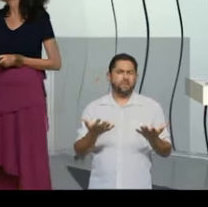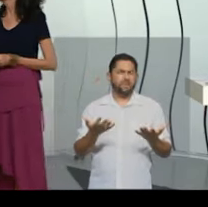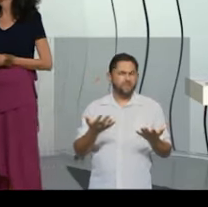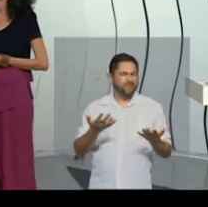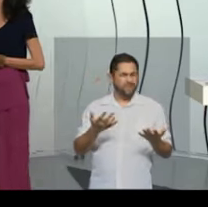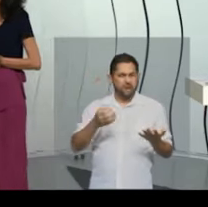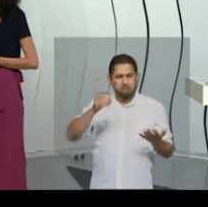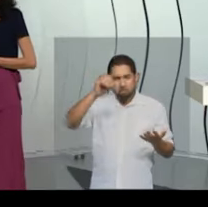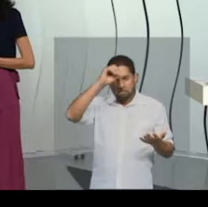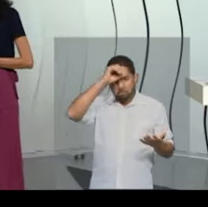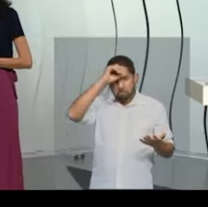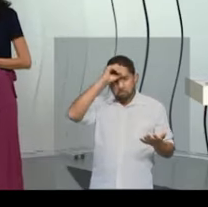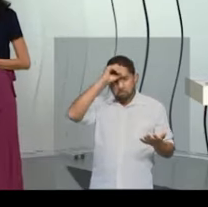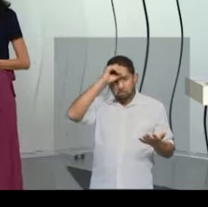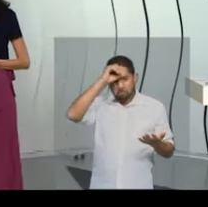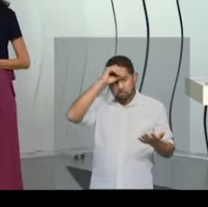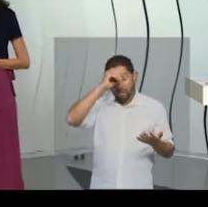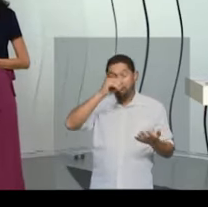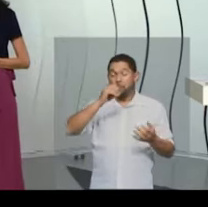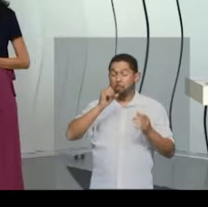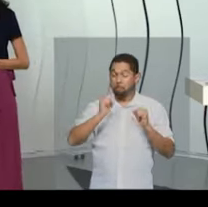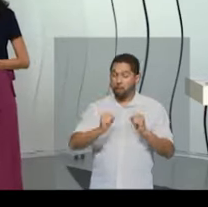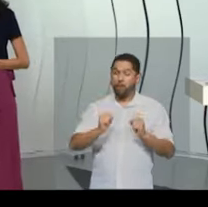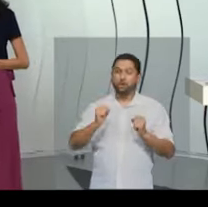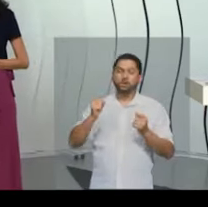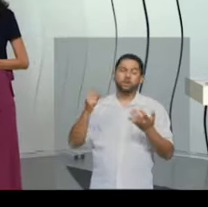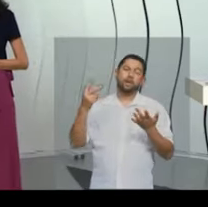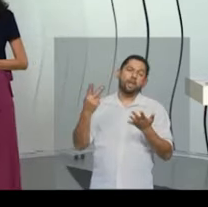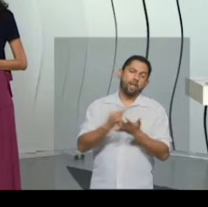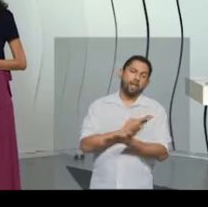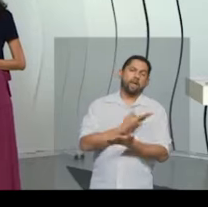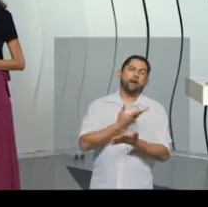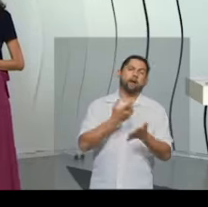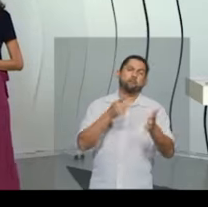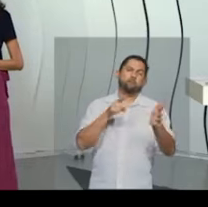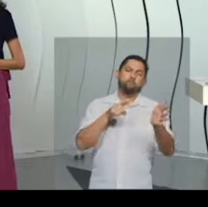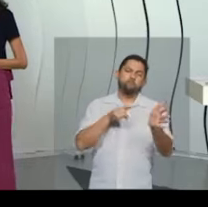já tem uma chance grande de errar essa questão.